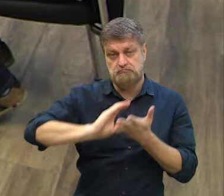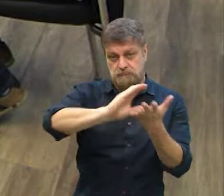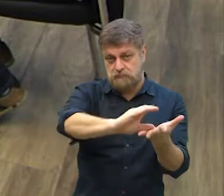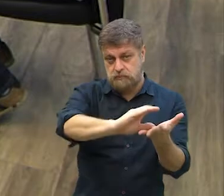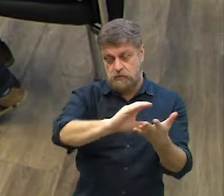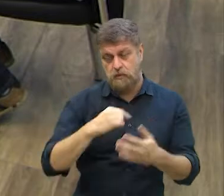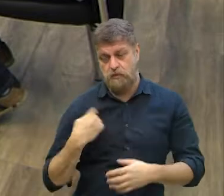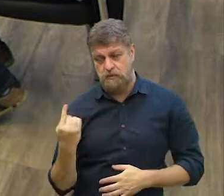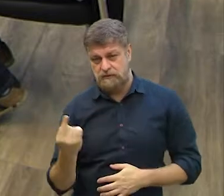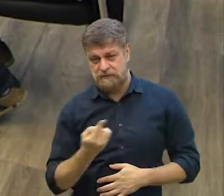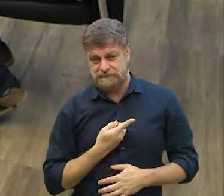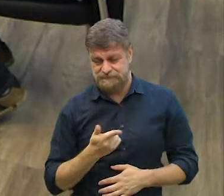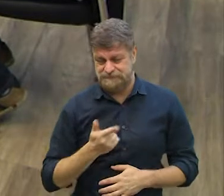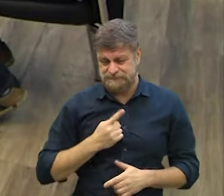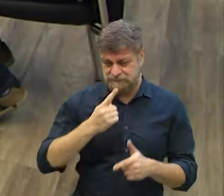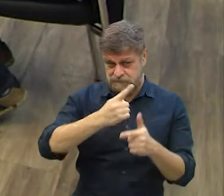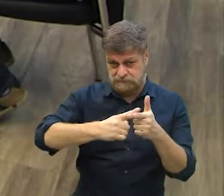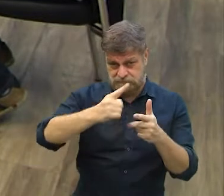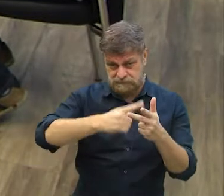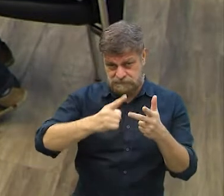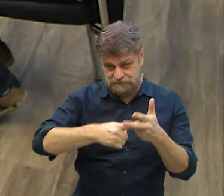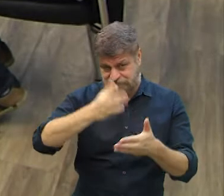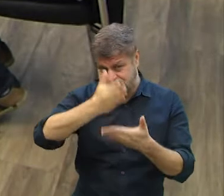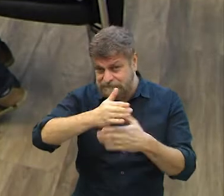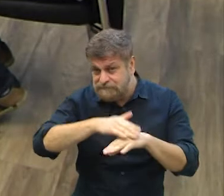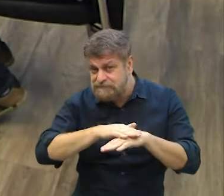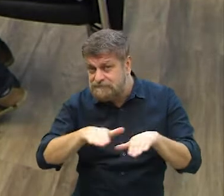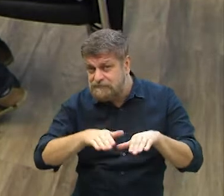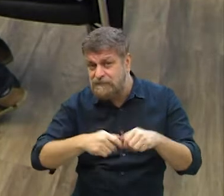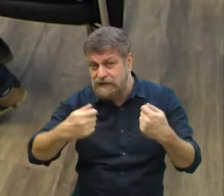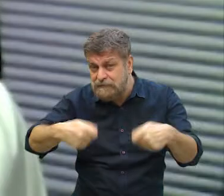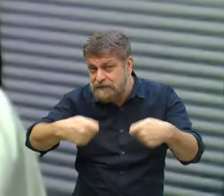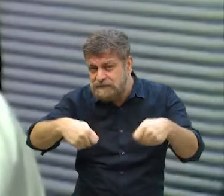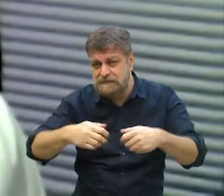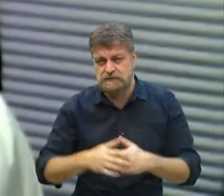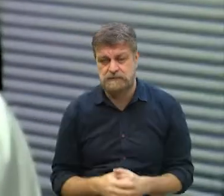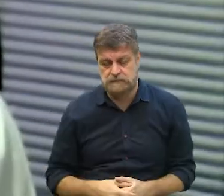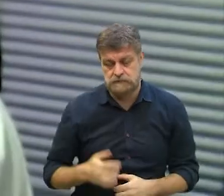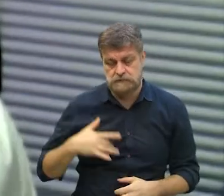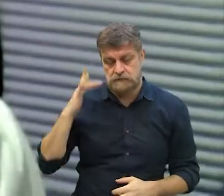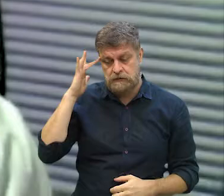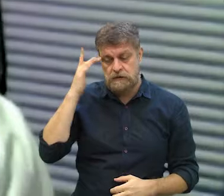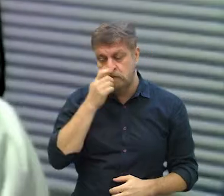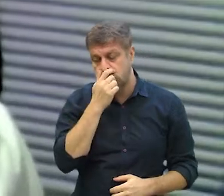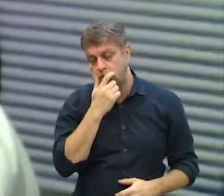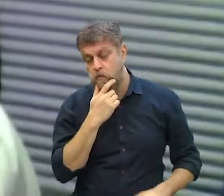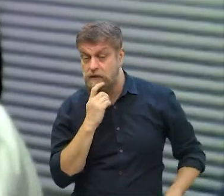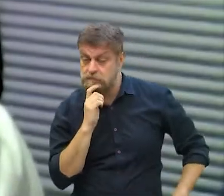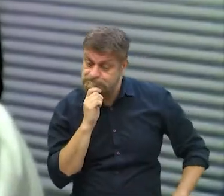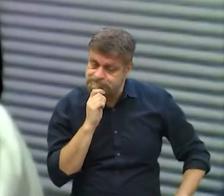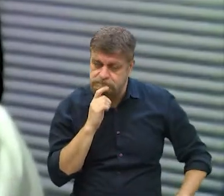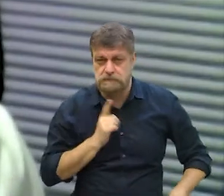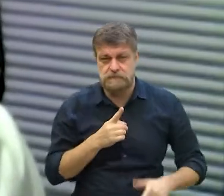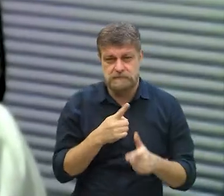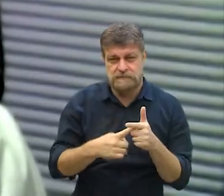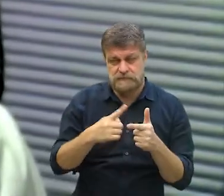tem investimento, ou nós temos um problema aí que precisa ser resolvido? Eu acho que um grande